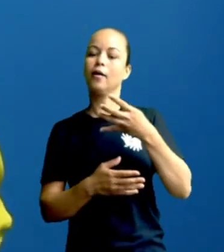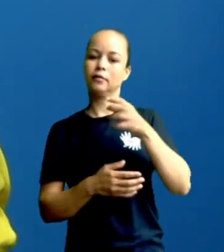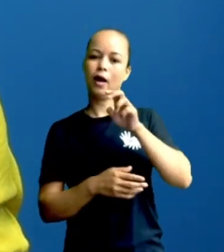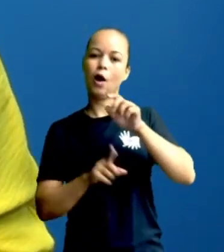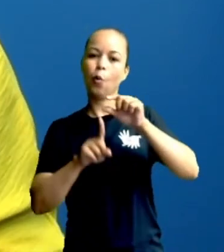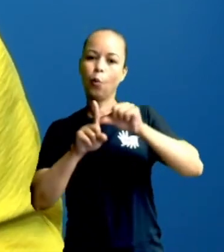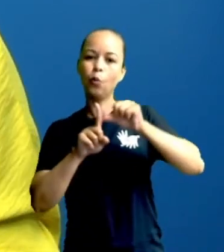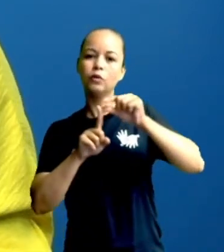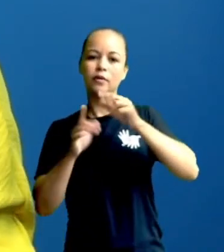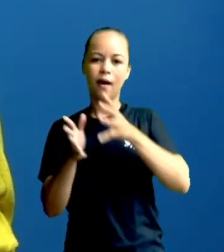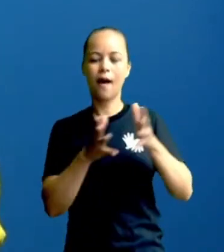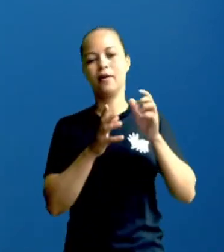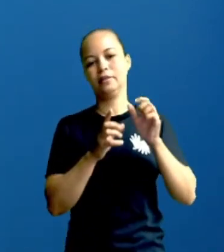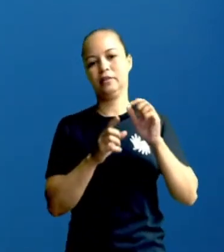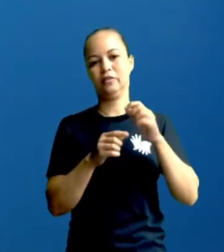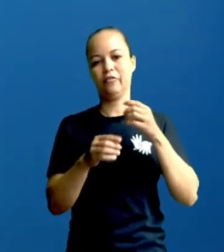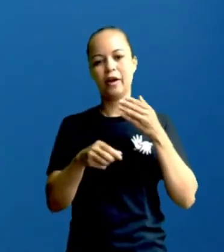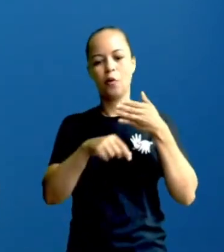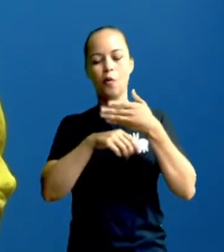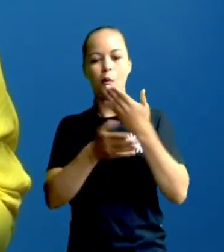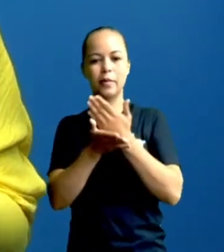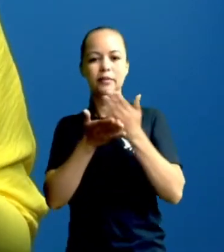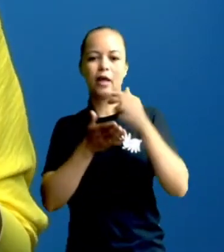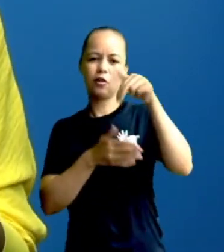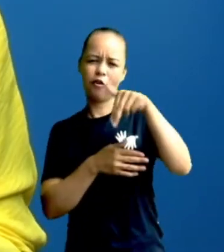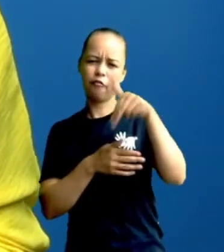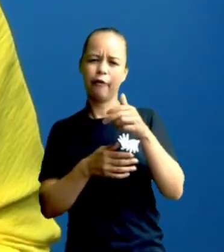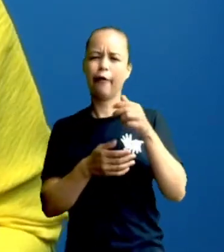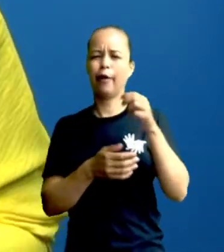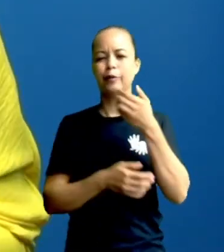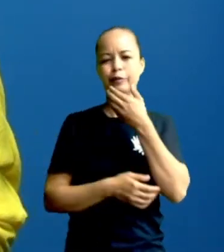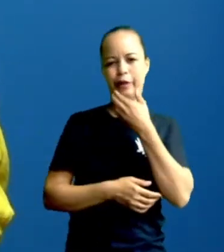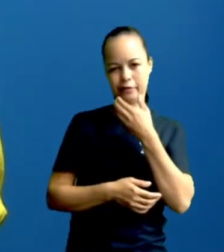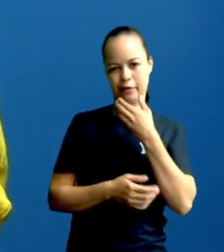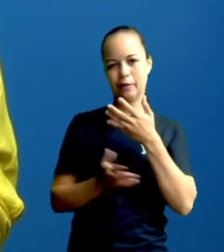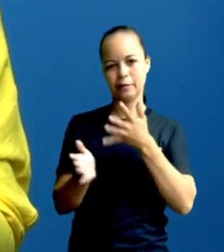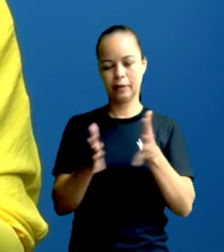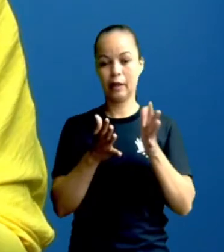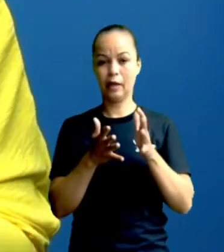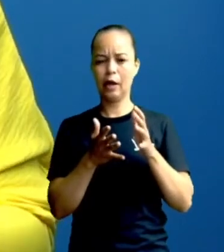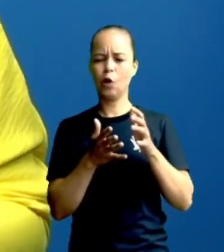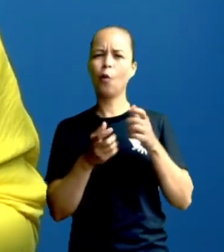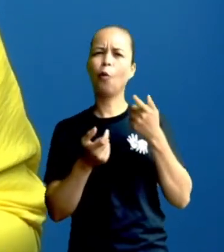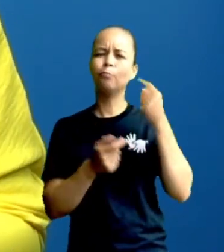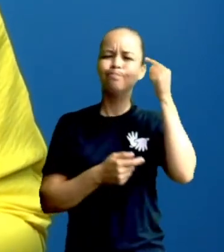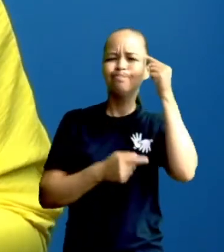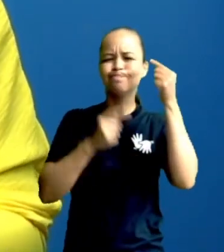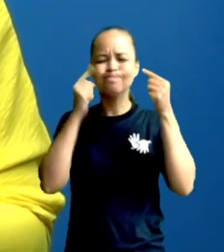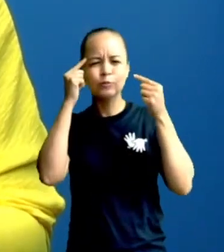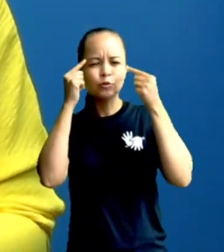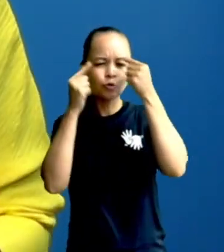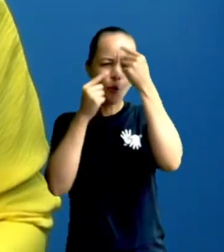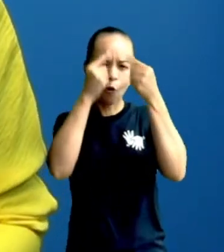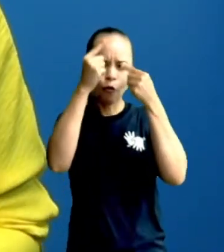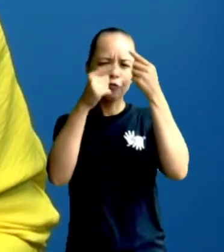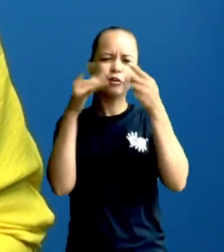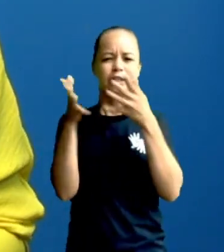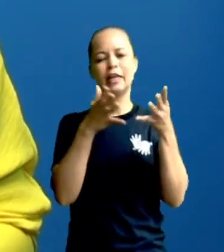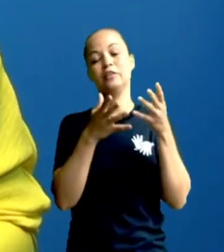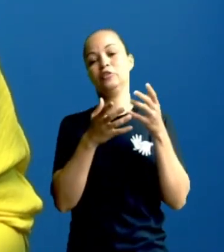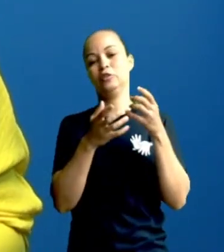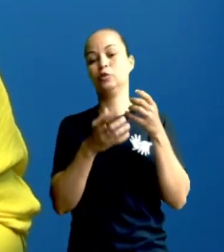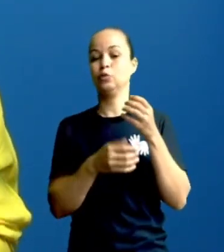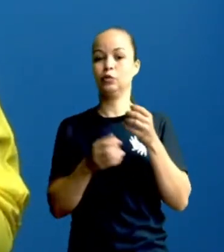dezembro, né, que vai entrar agora, com mais certeza daqueles assuntos que ainda ficou, que você não captou muito